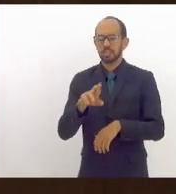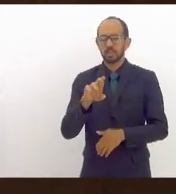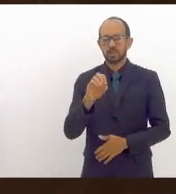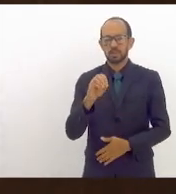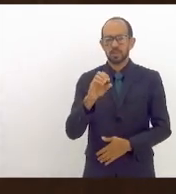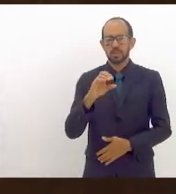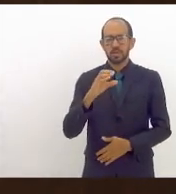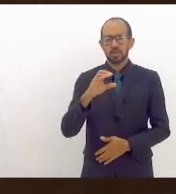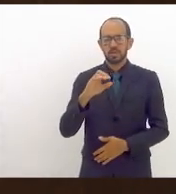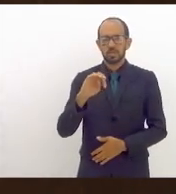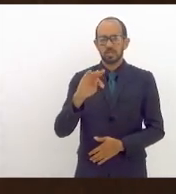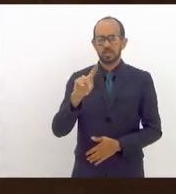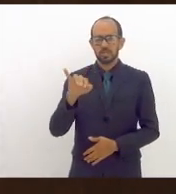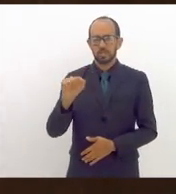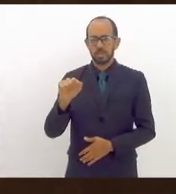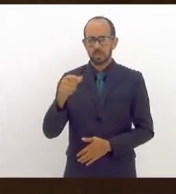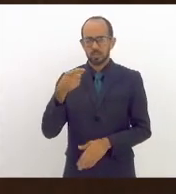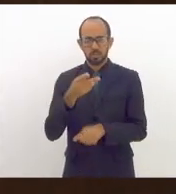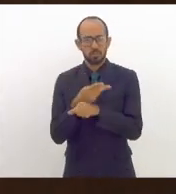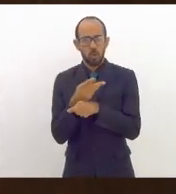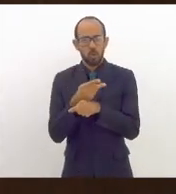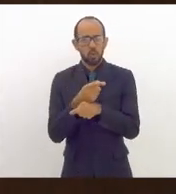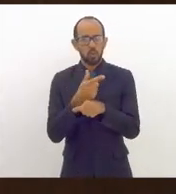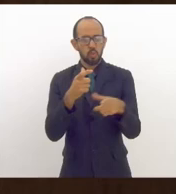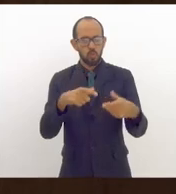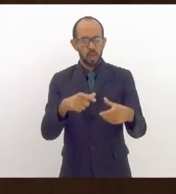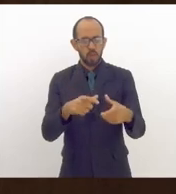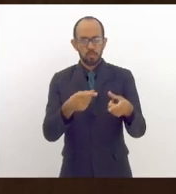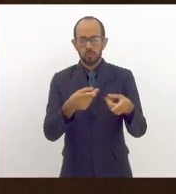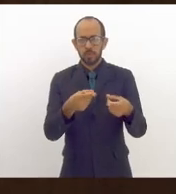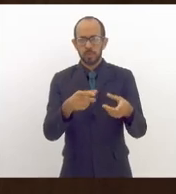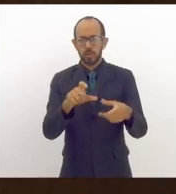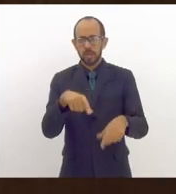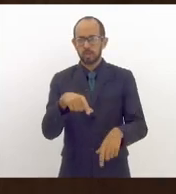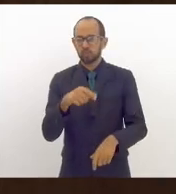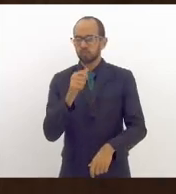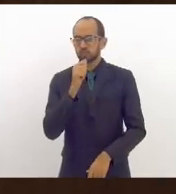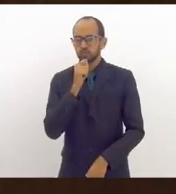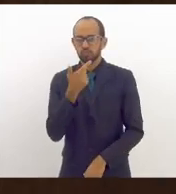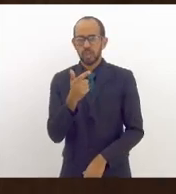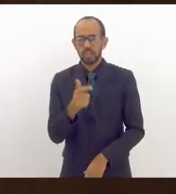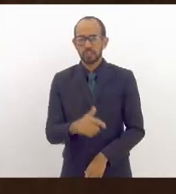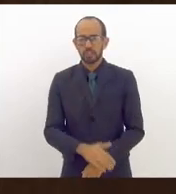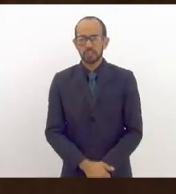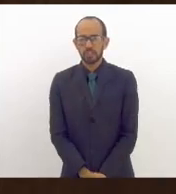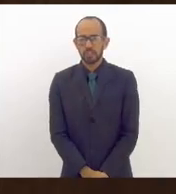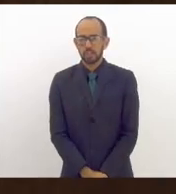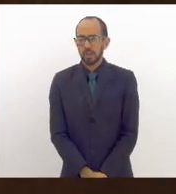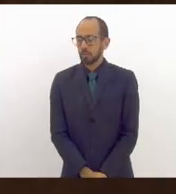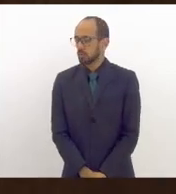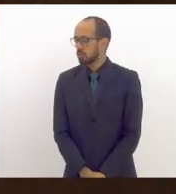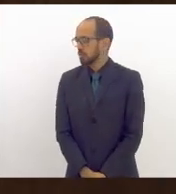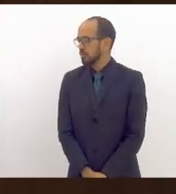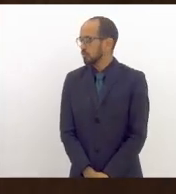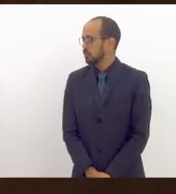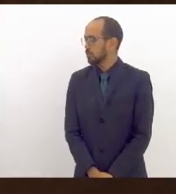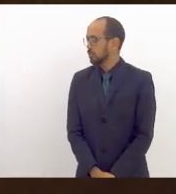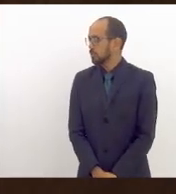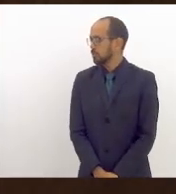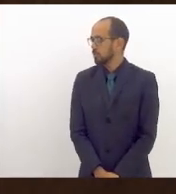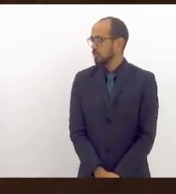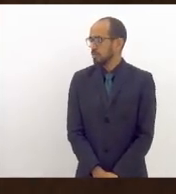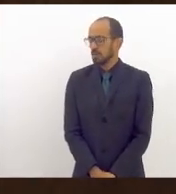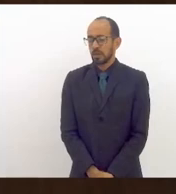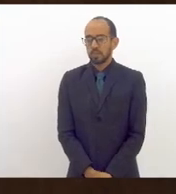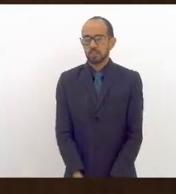procuremos a bilheteria não tem não tem bilheteria tem uma porção